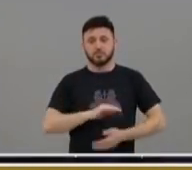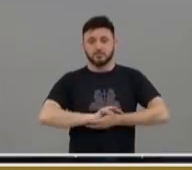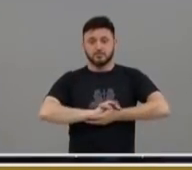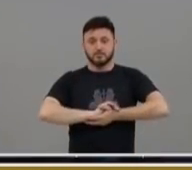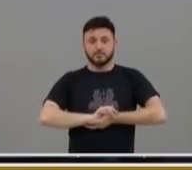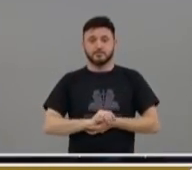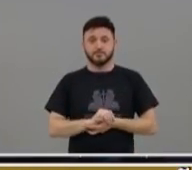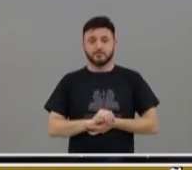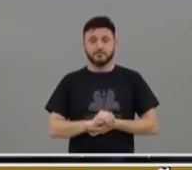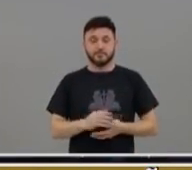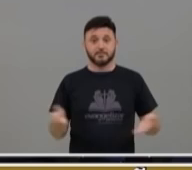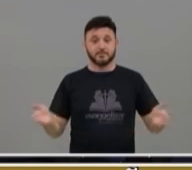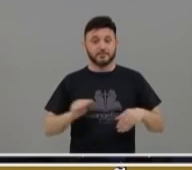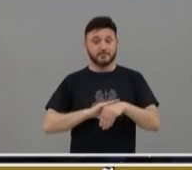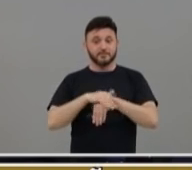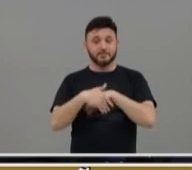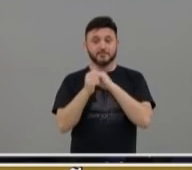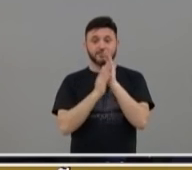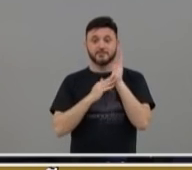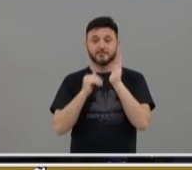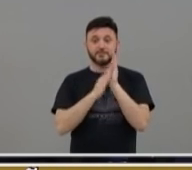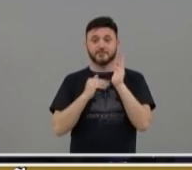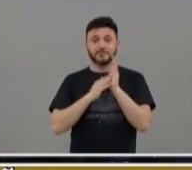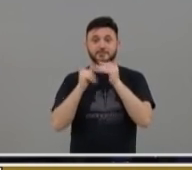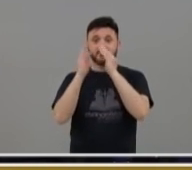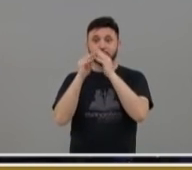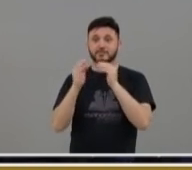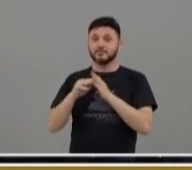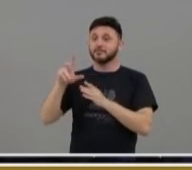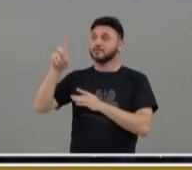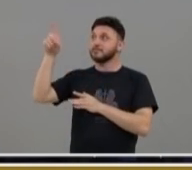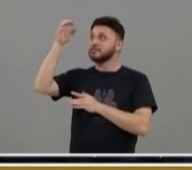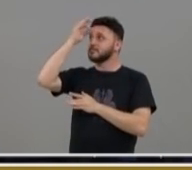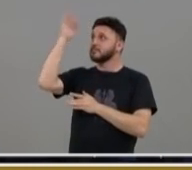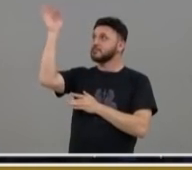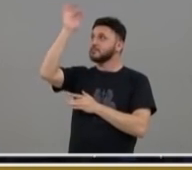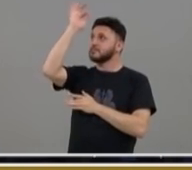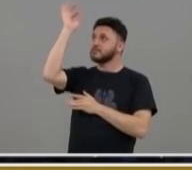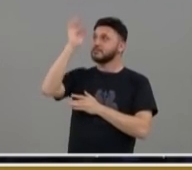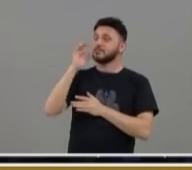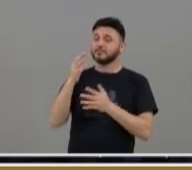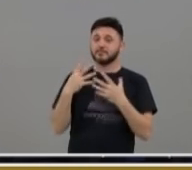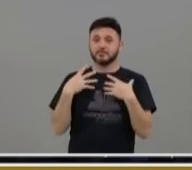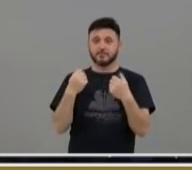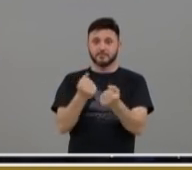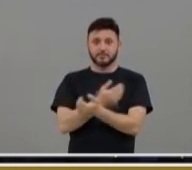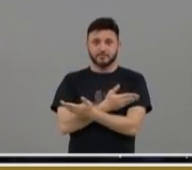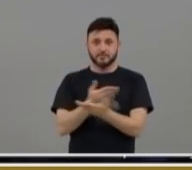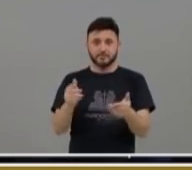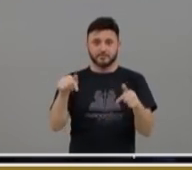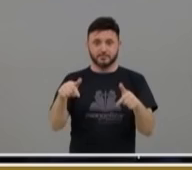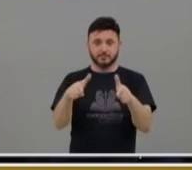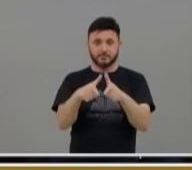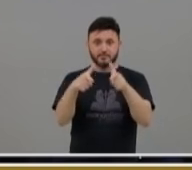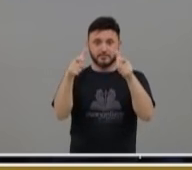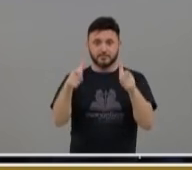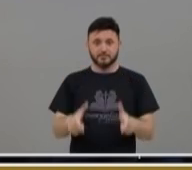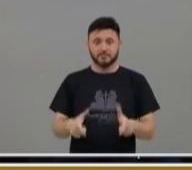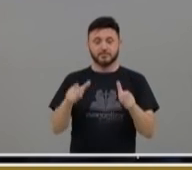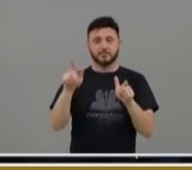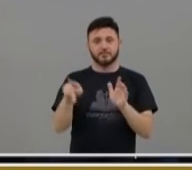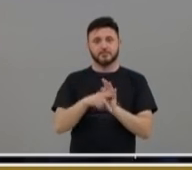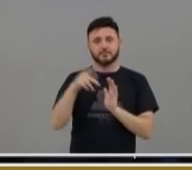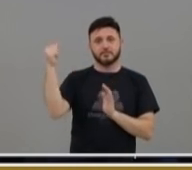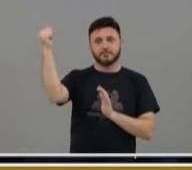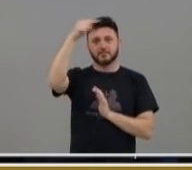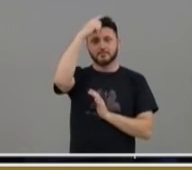mim. E para essa noite de louvor, pedindo a graça que vem do Espírito Santo, eu te acolho nesse lugar que é lugar santo. Eu